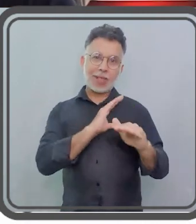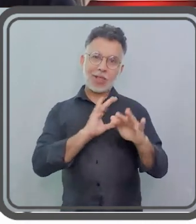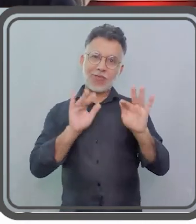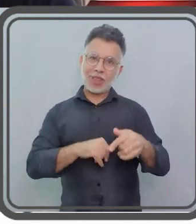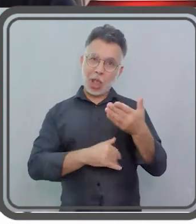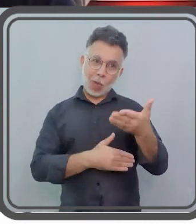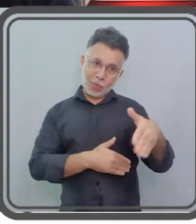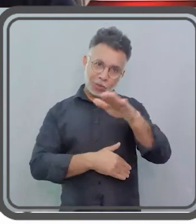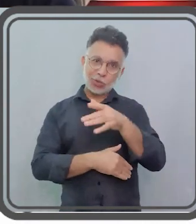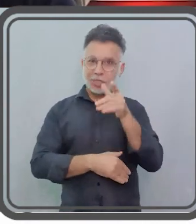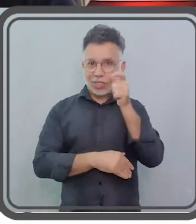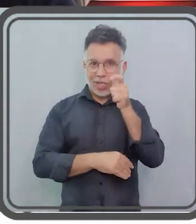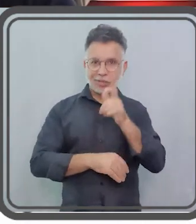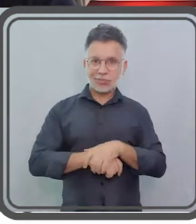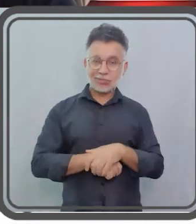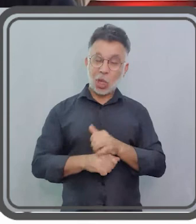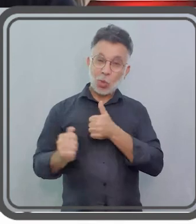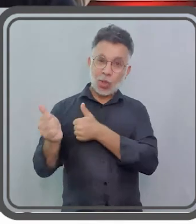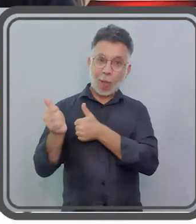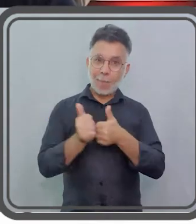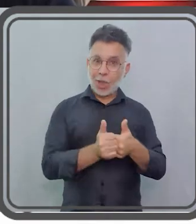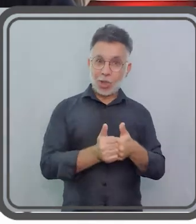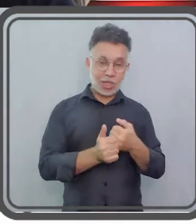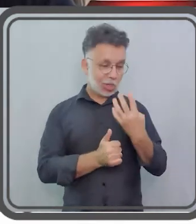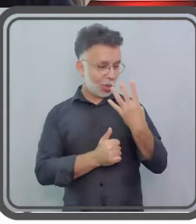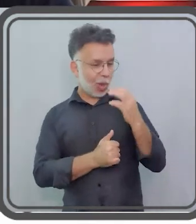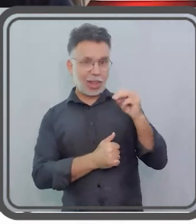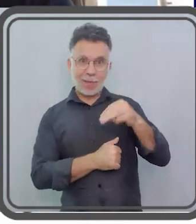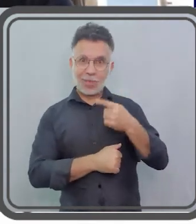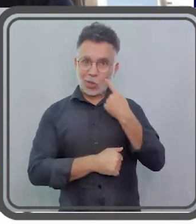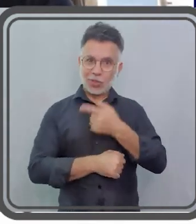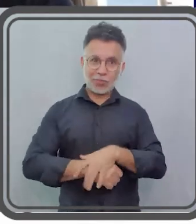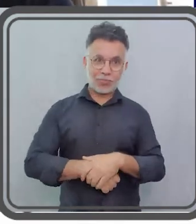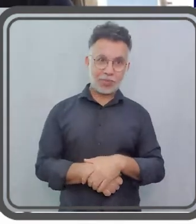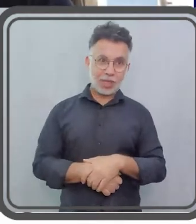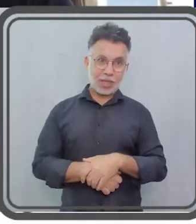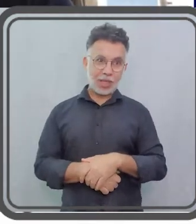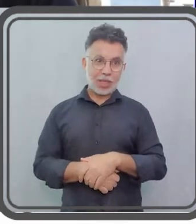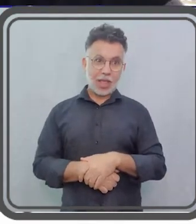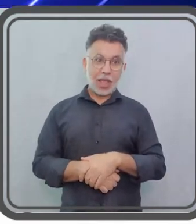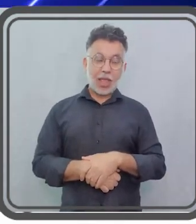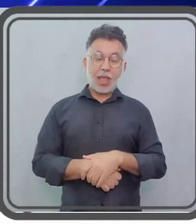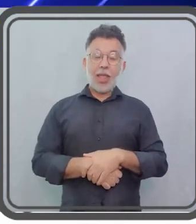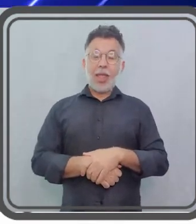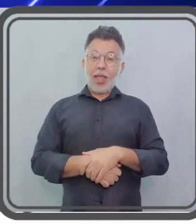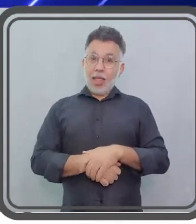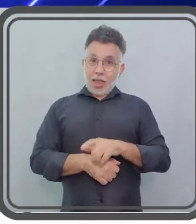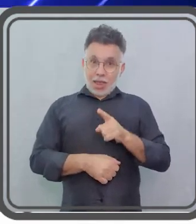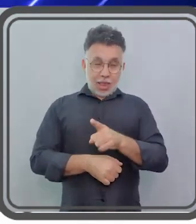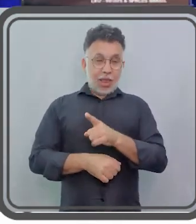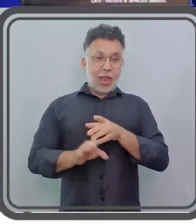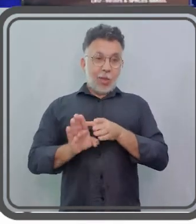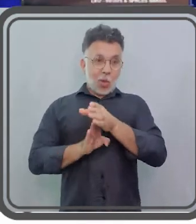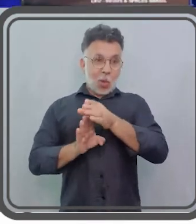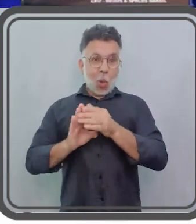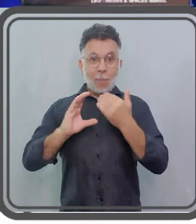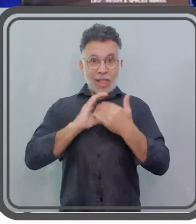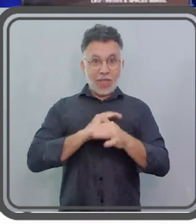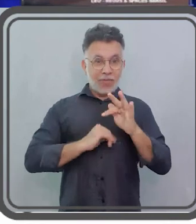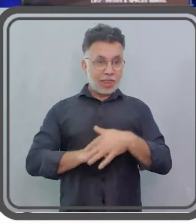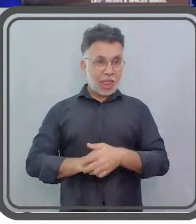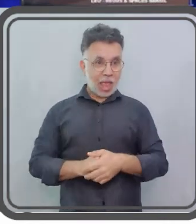para a nossa audiência que nos acompanhou aí nesses 40 minutos. Talvez a consideração final é, de